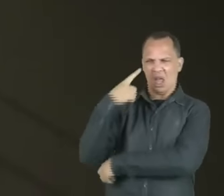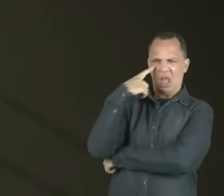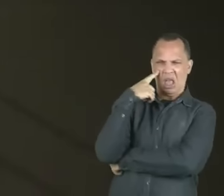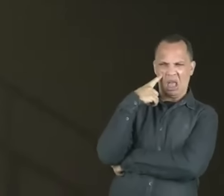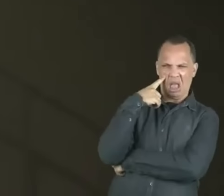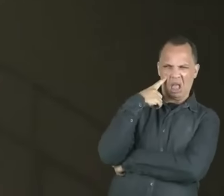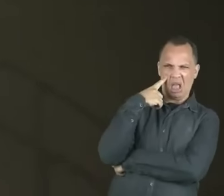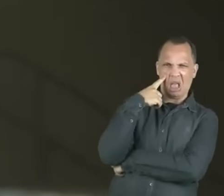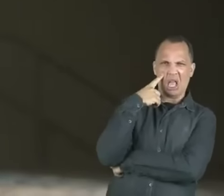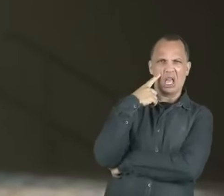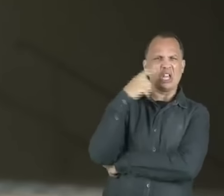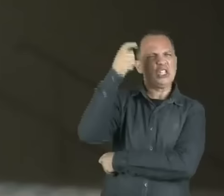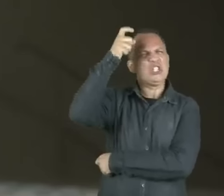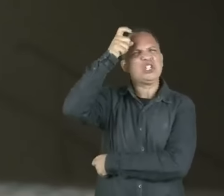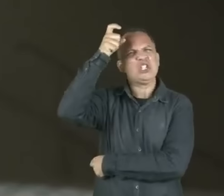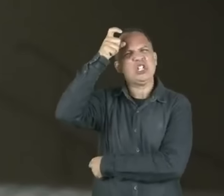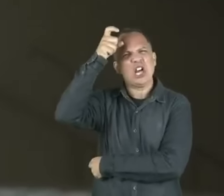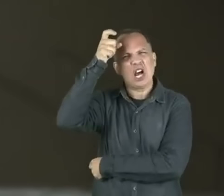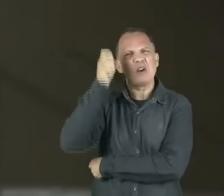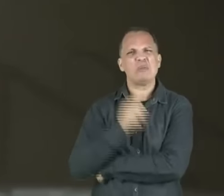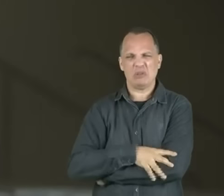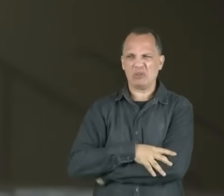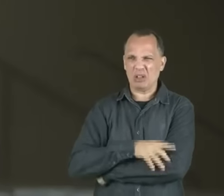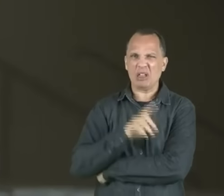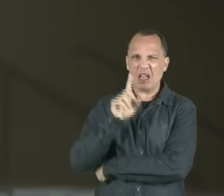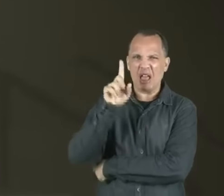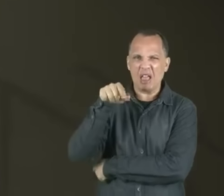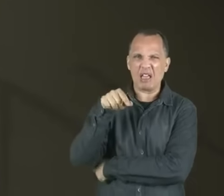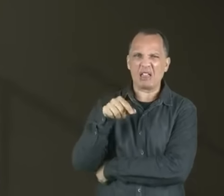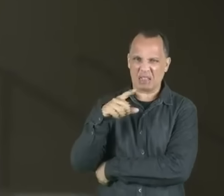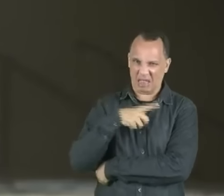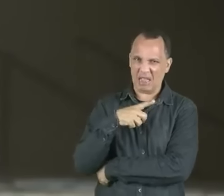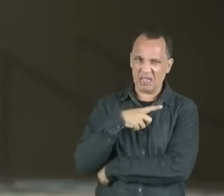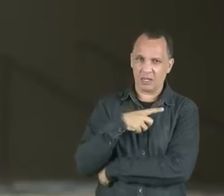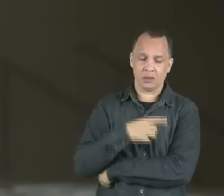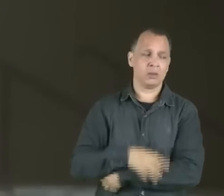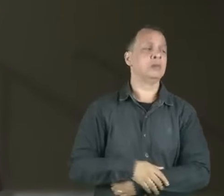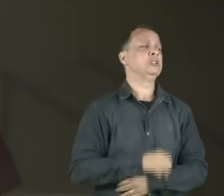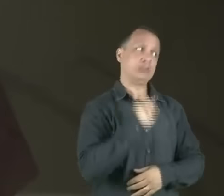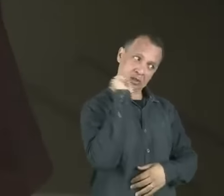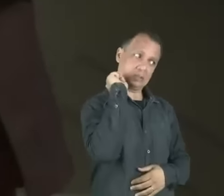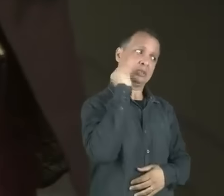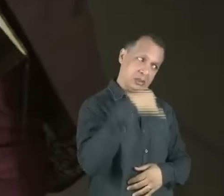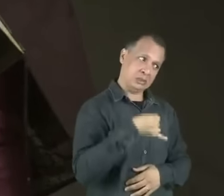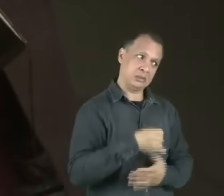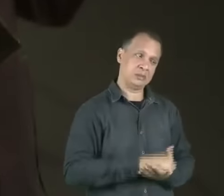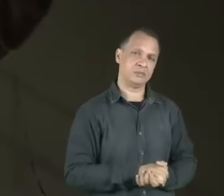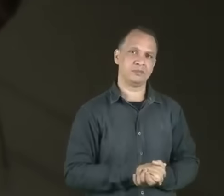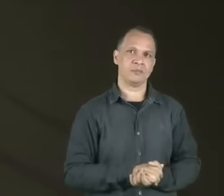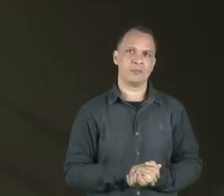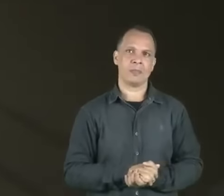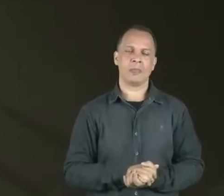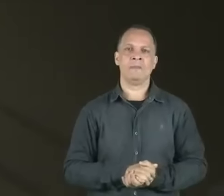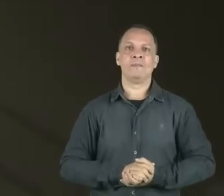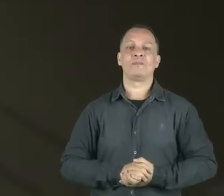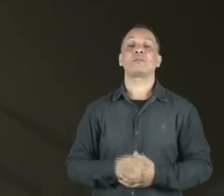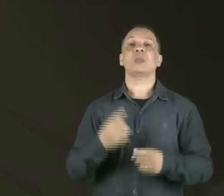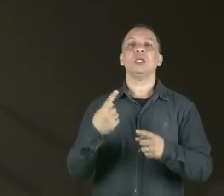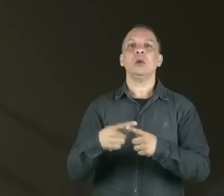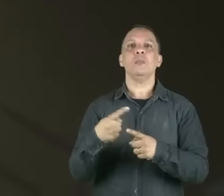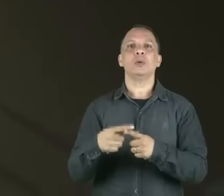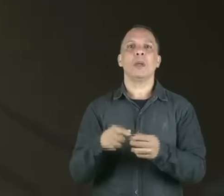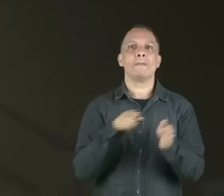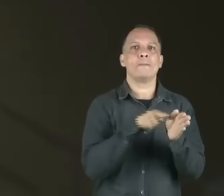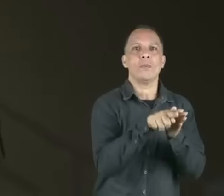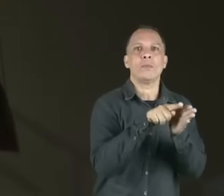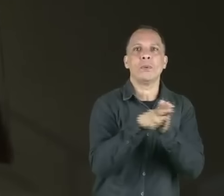acreditam em diabos eu não acredito em demônios e as estatísticas no mundo inclusive dizem